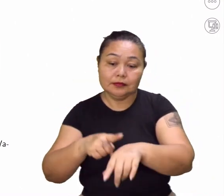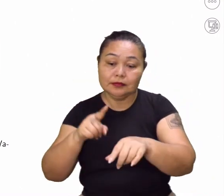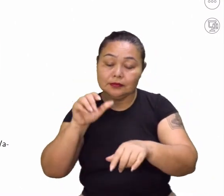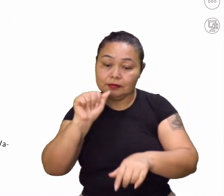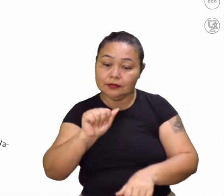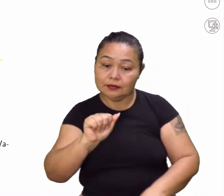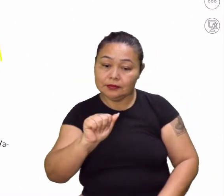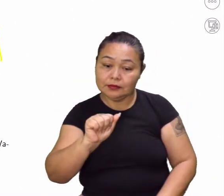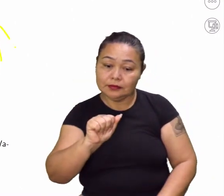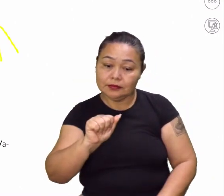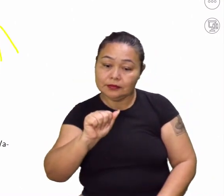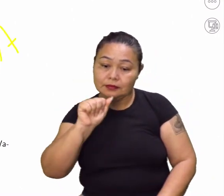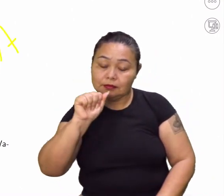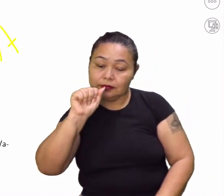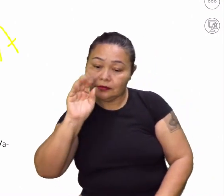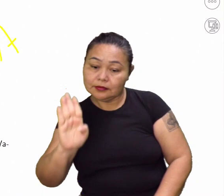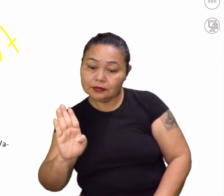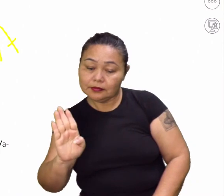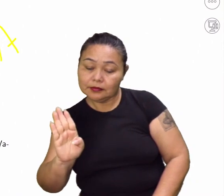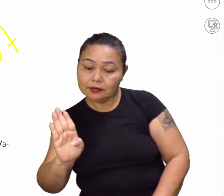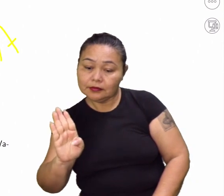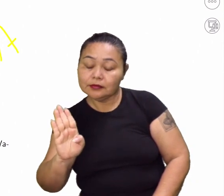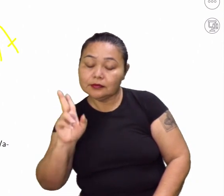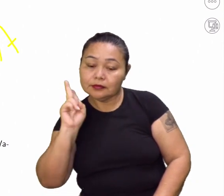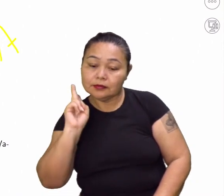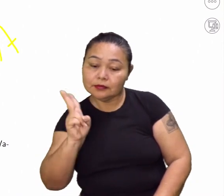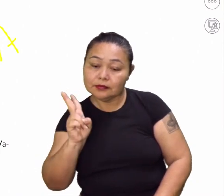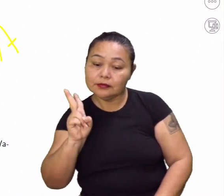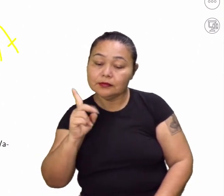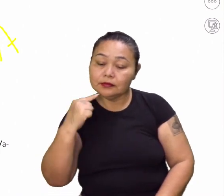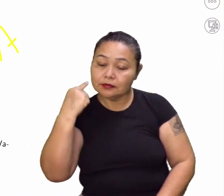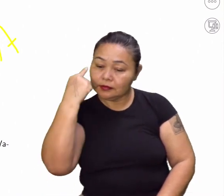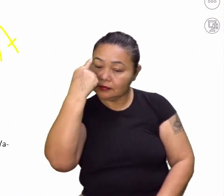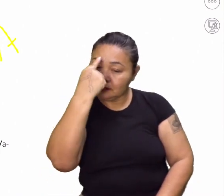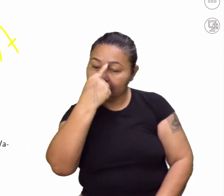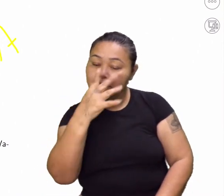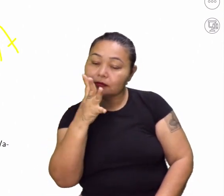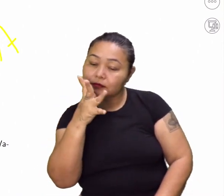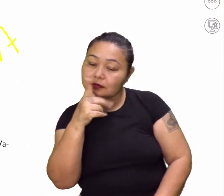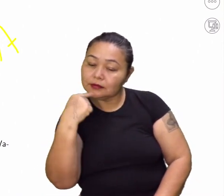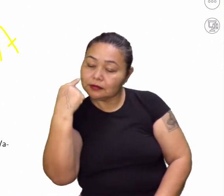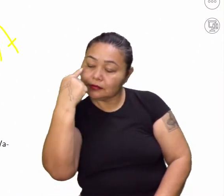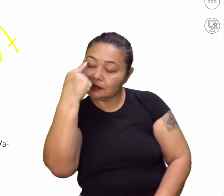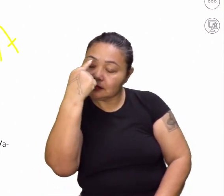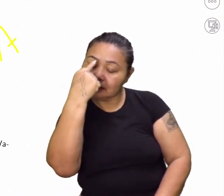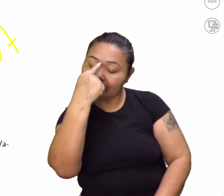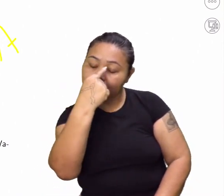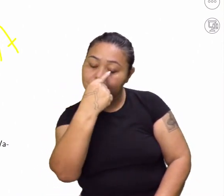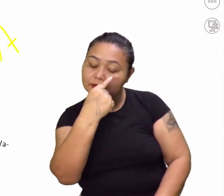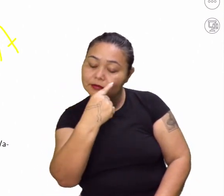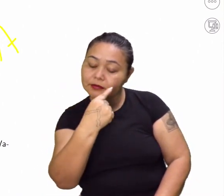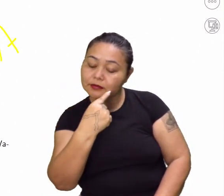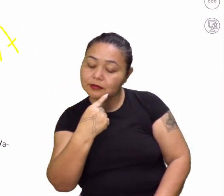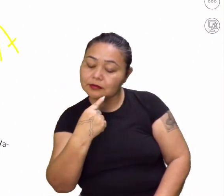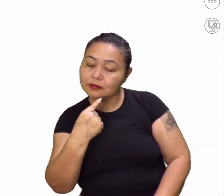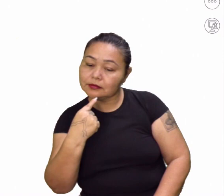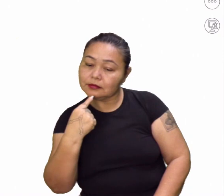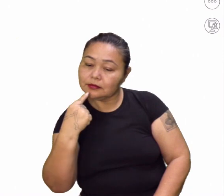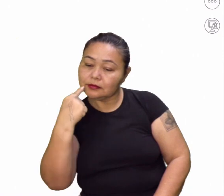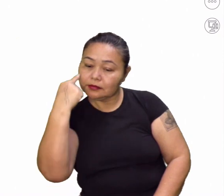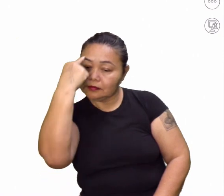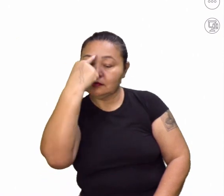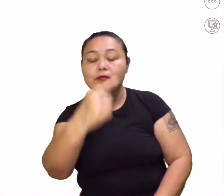ponto A para um ponto B, vai demorar 1 hora para fazer essa rotação. Muito bem.